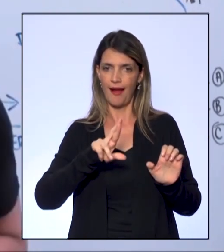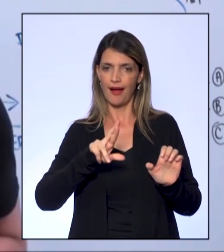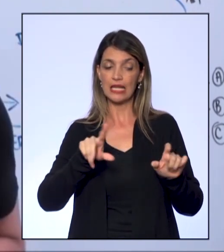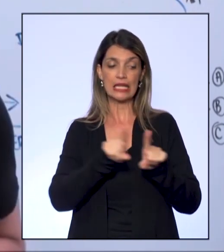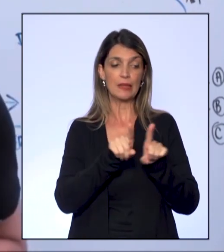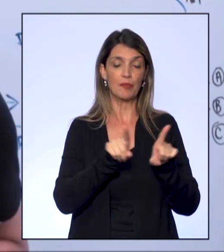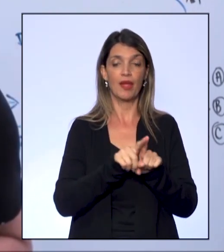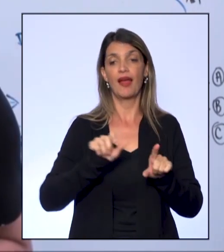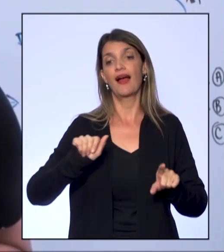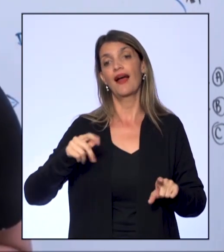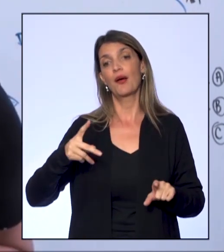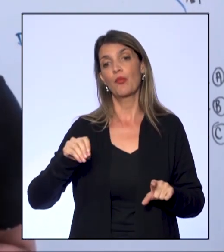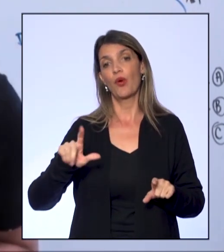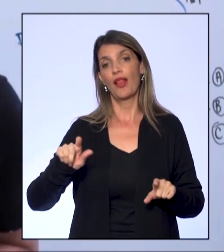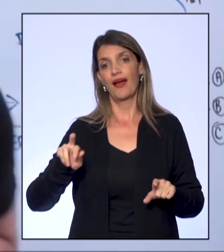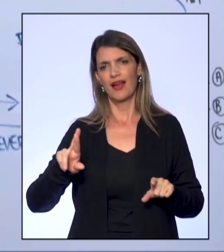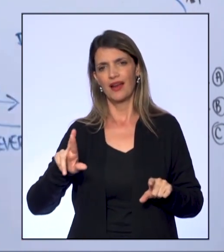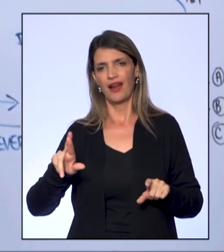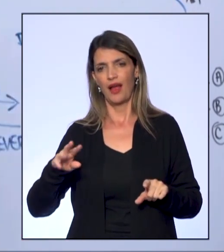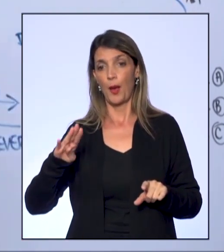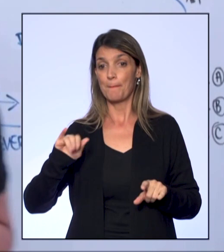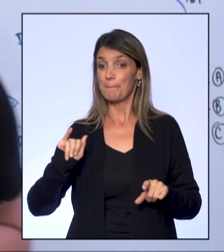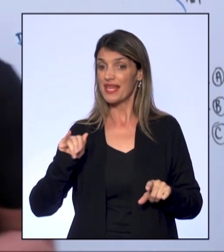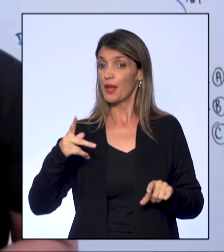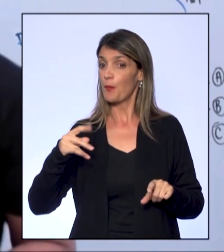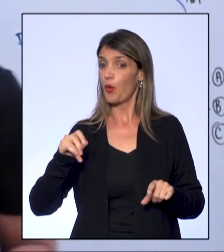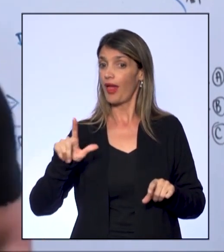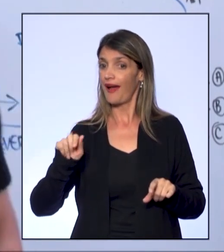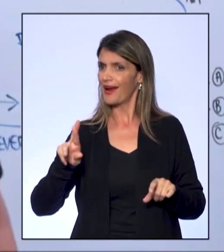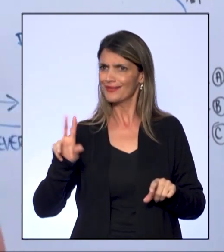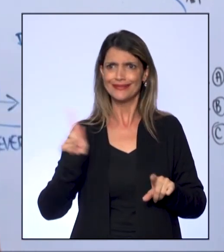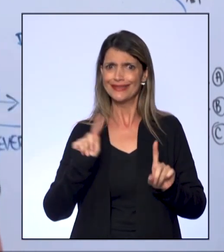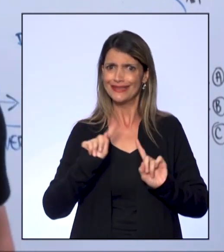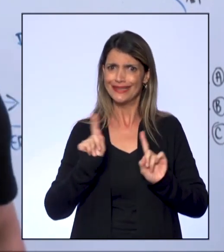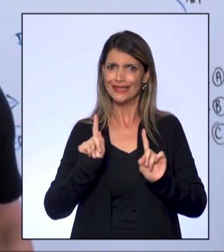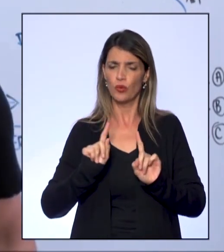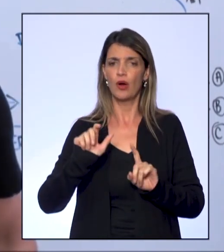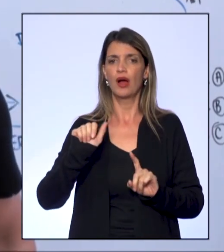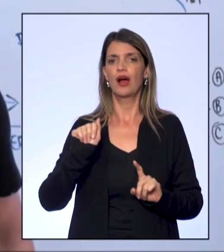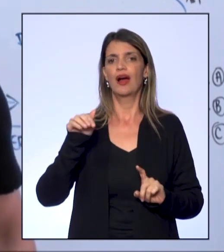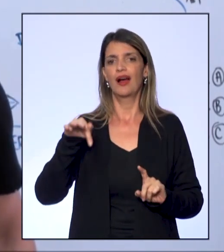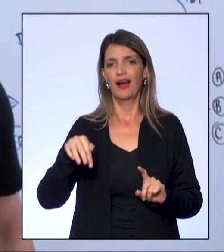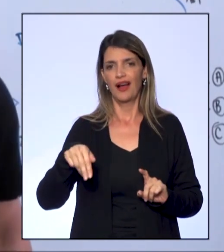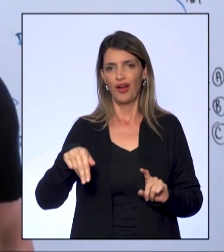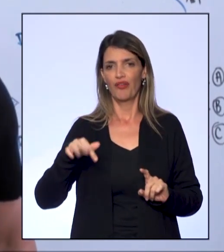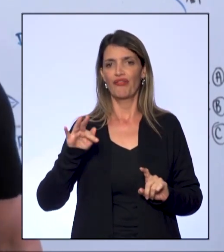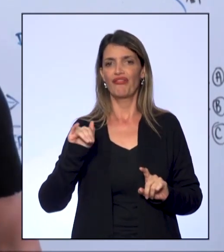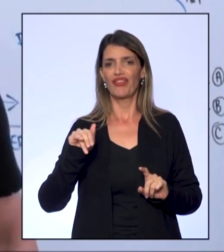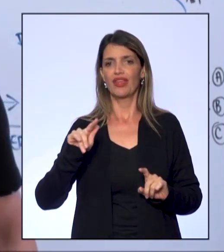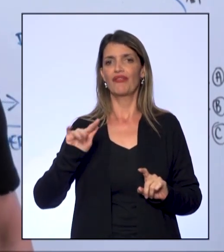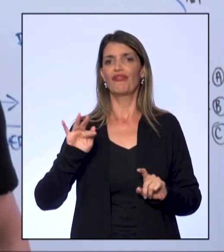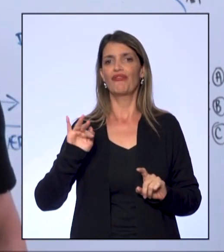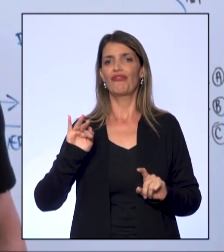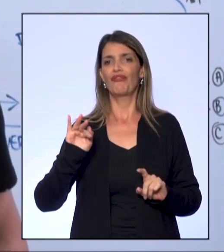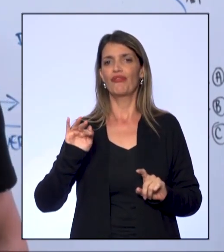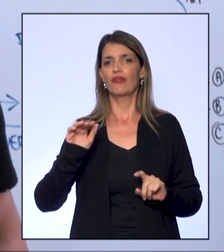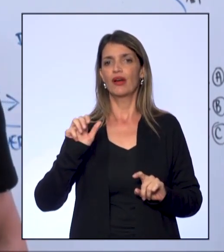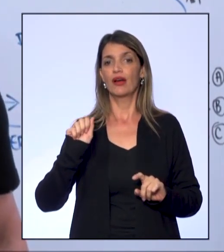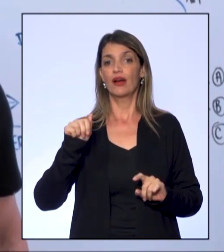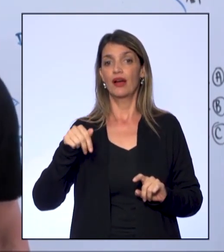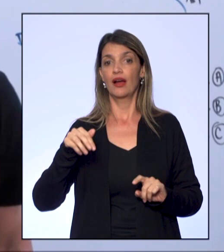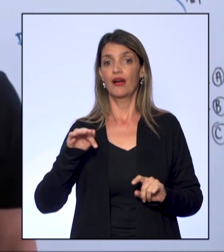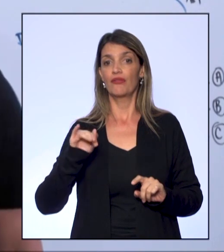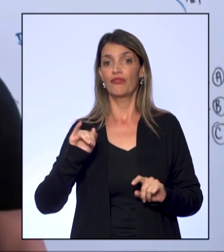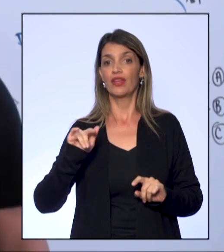tempo. A gente chama de o quê? De Kennedy? De bipolar? Não vai marcar isso em prova. É anfifílico. Anfifílico é um termo da química,